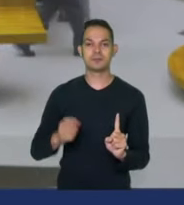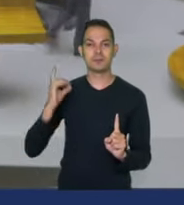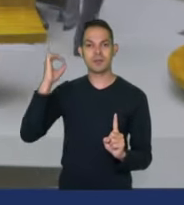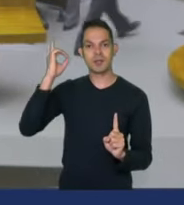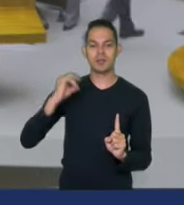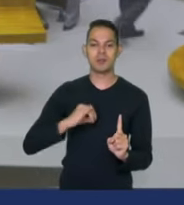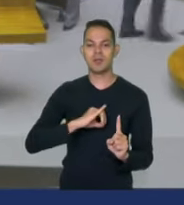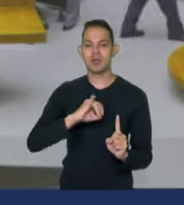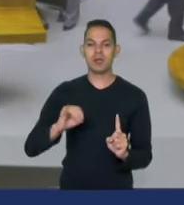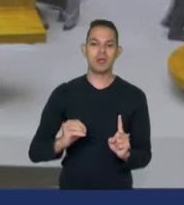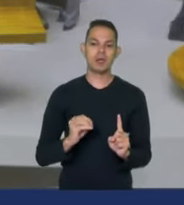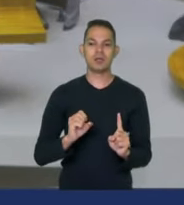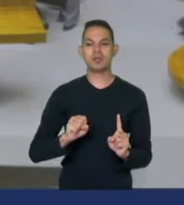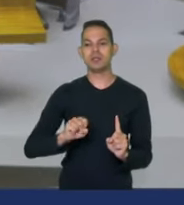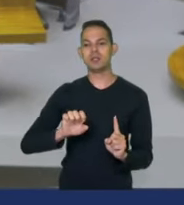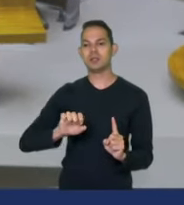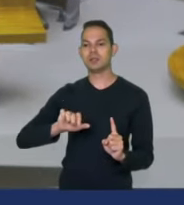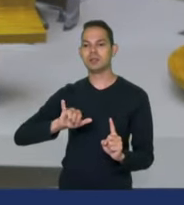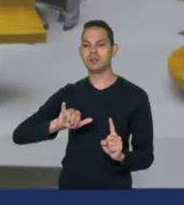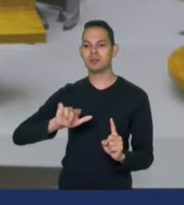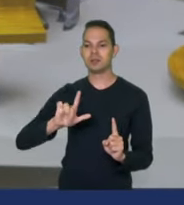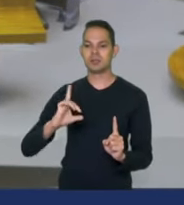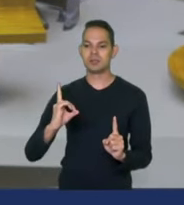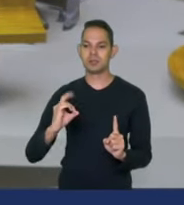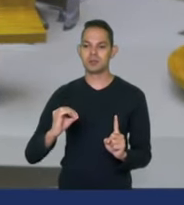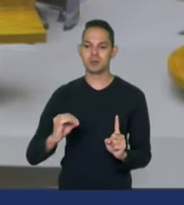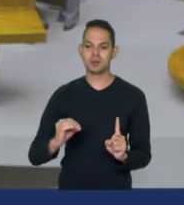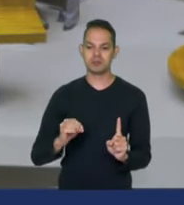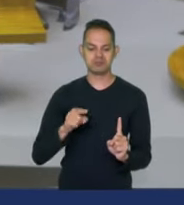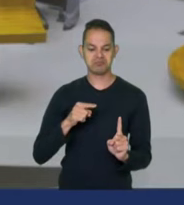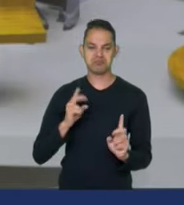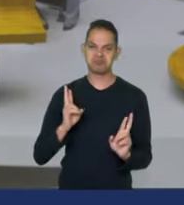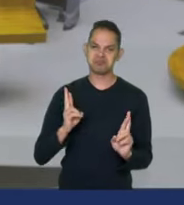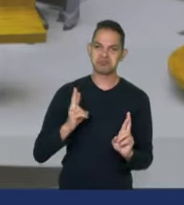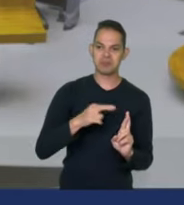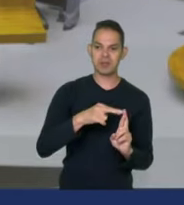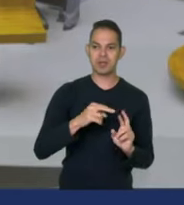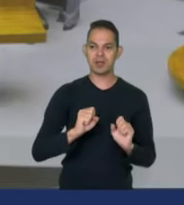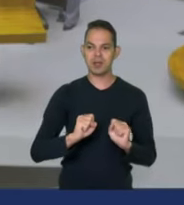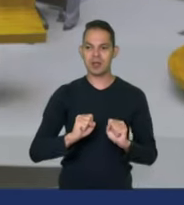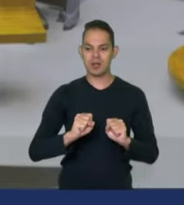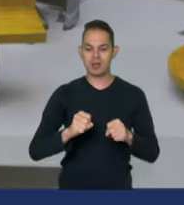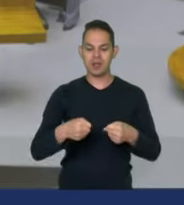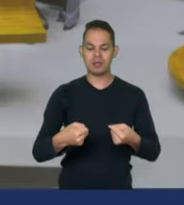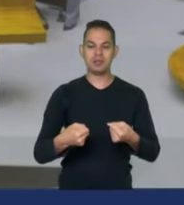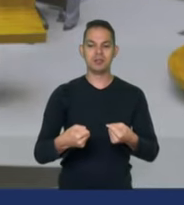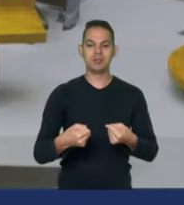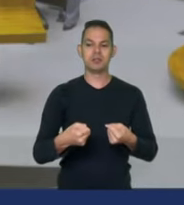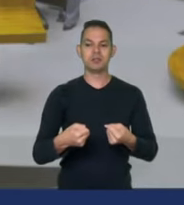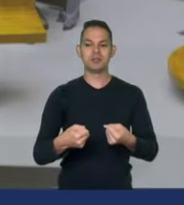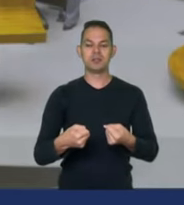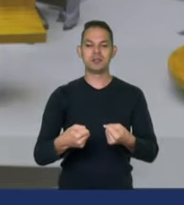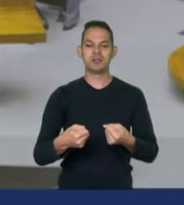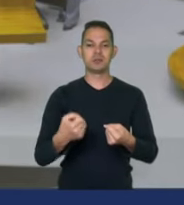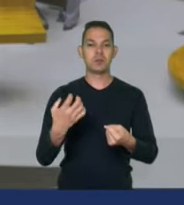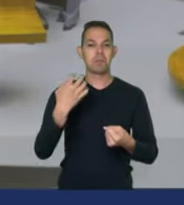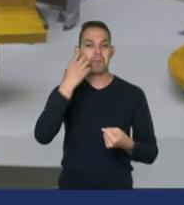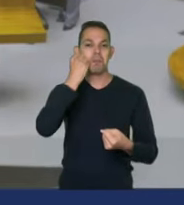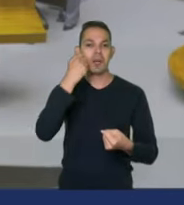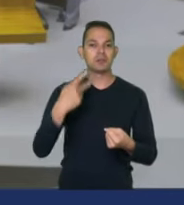essa referência em defesa do patrimônio do